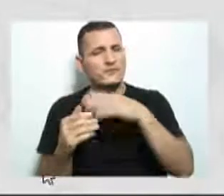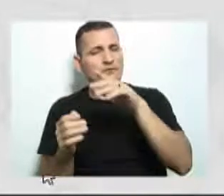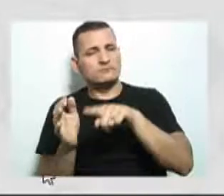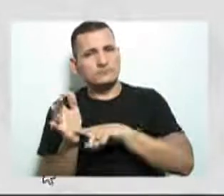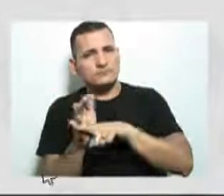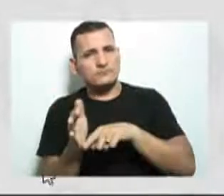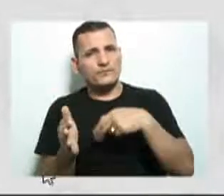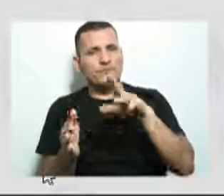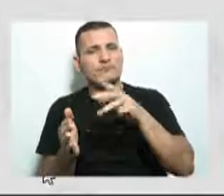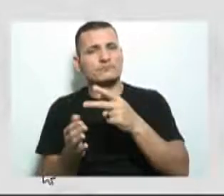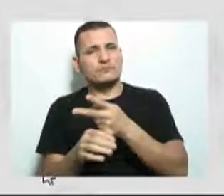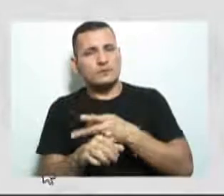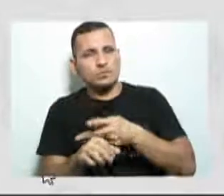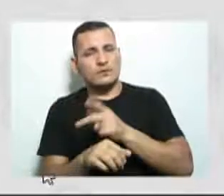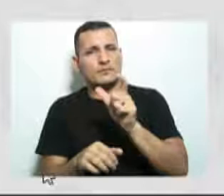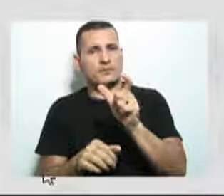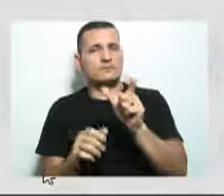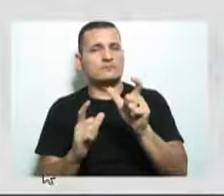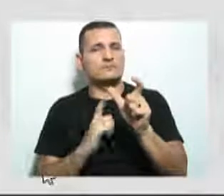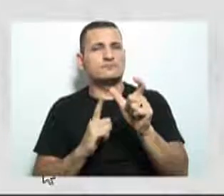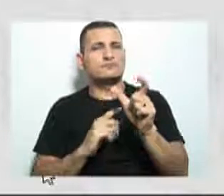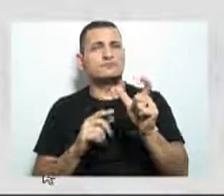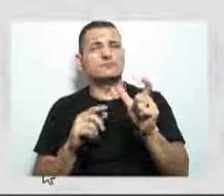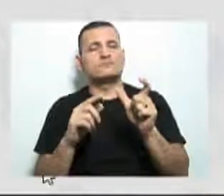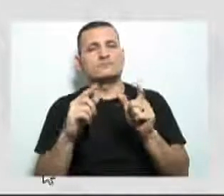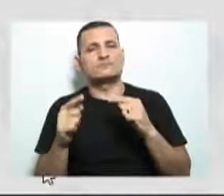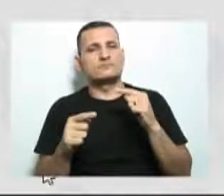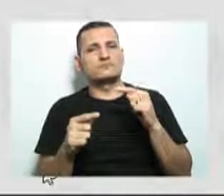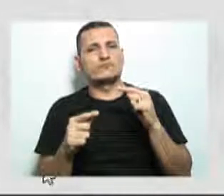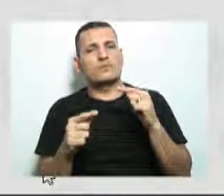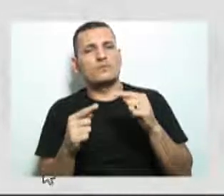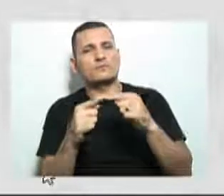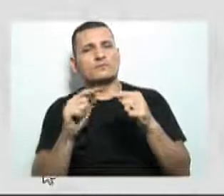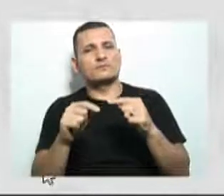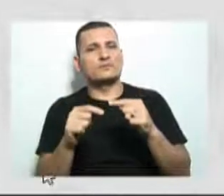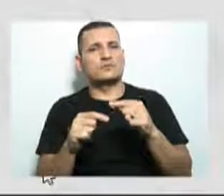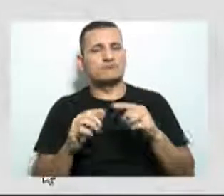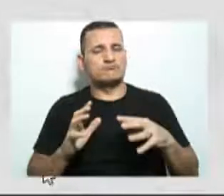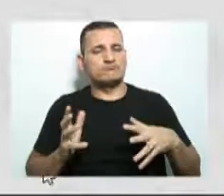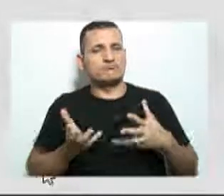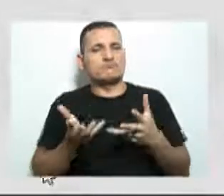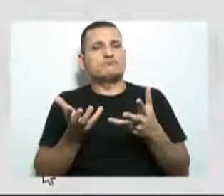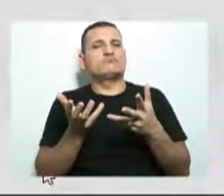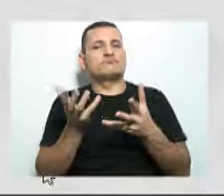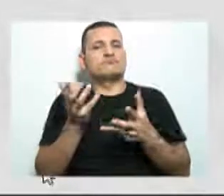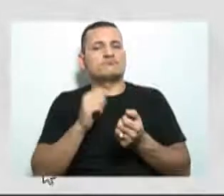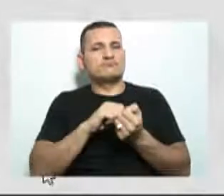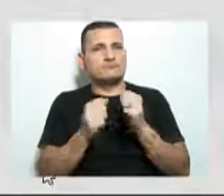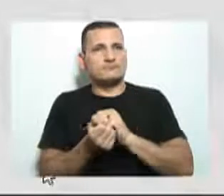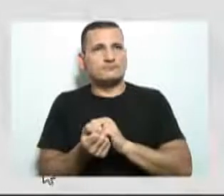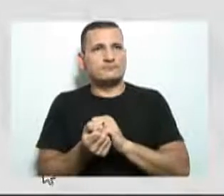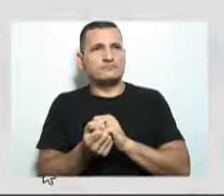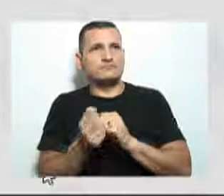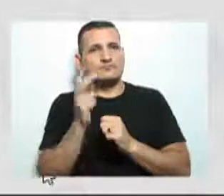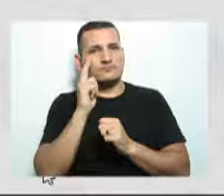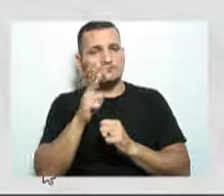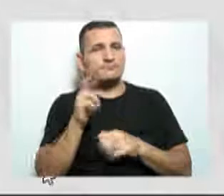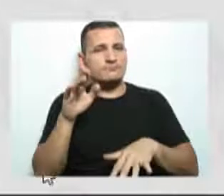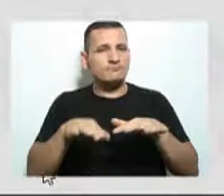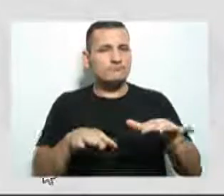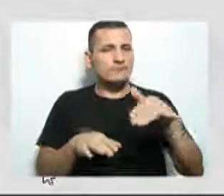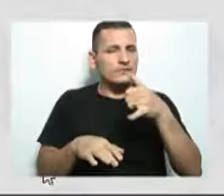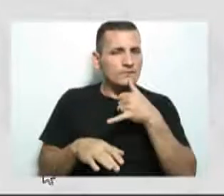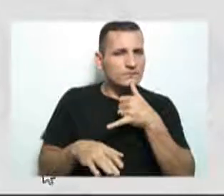resiliência, né? É uma palavra que tem tudo a ver com se recompor, né? Tá vendo a figura aí, ó, fortão aqui, né? Uma hora a gente tá